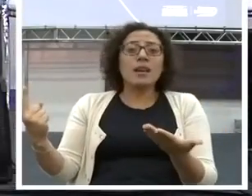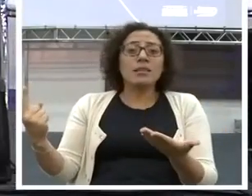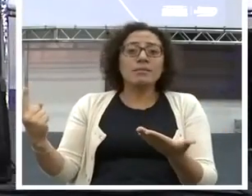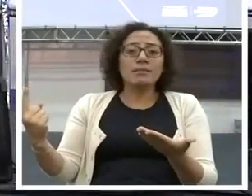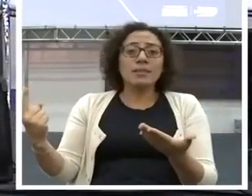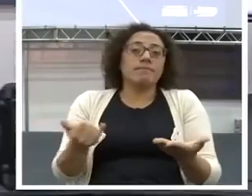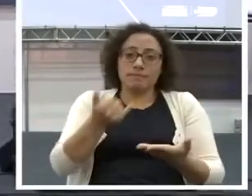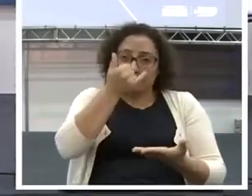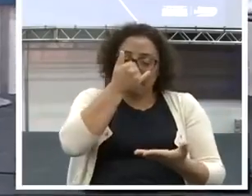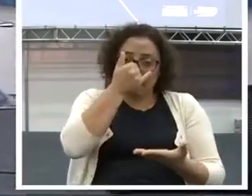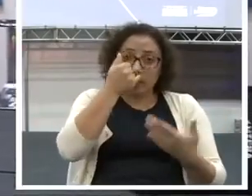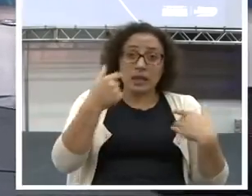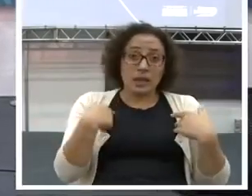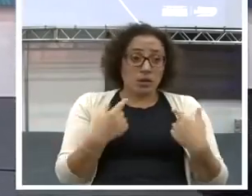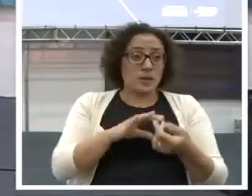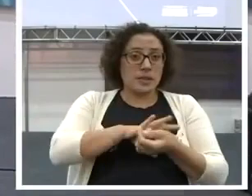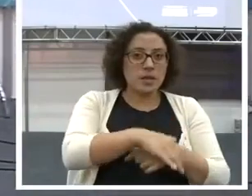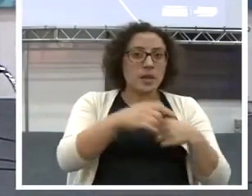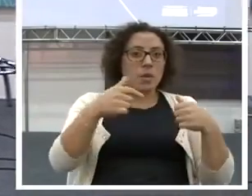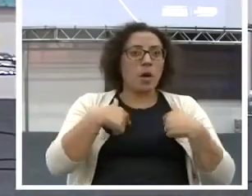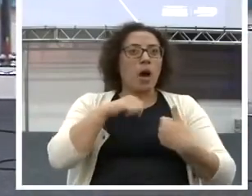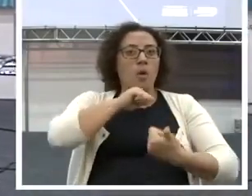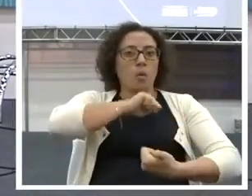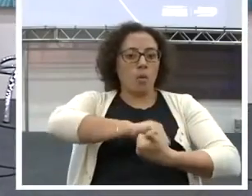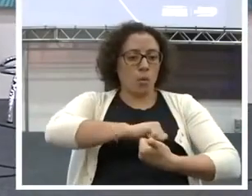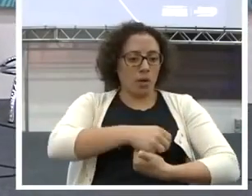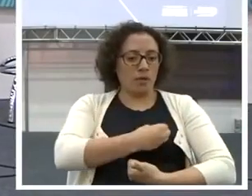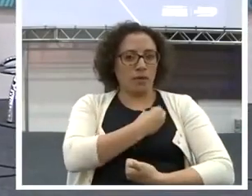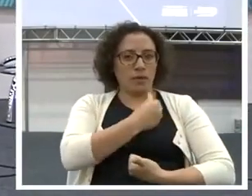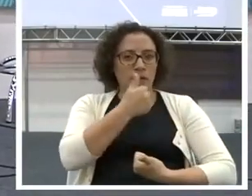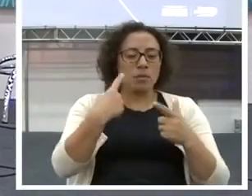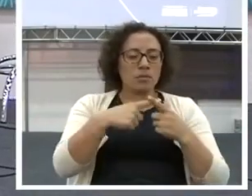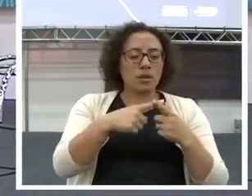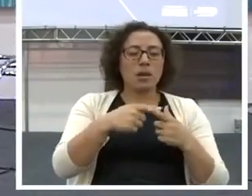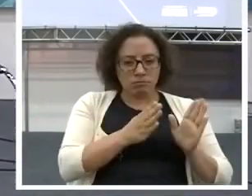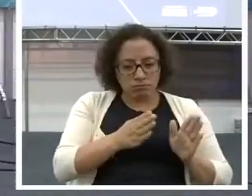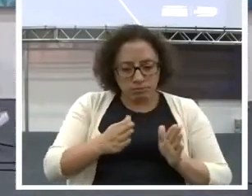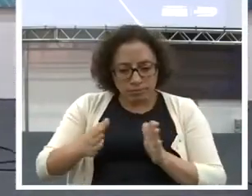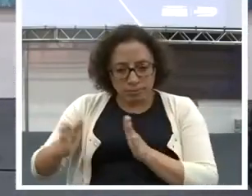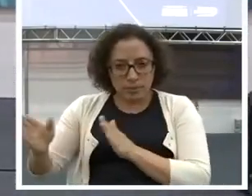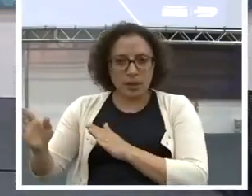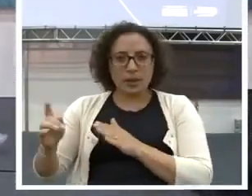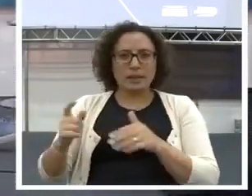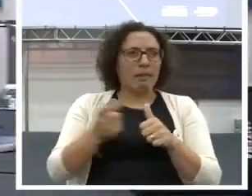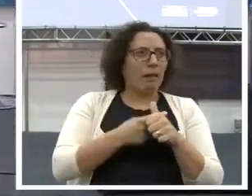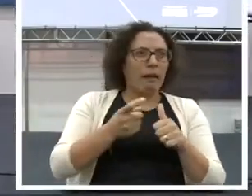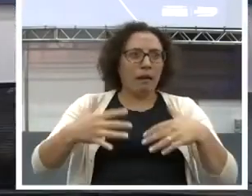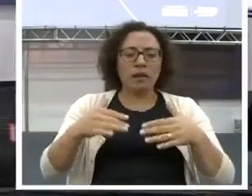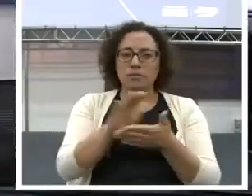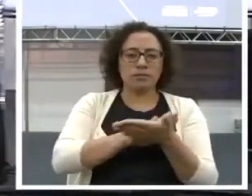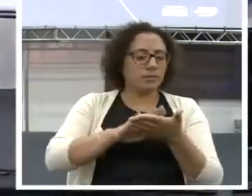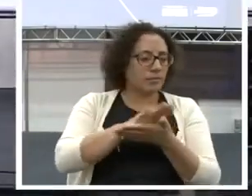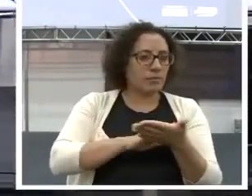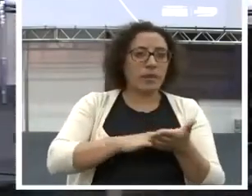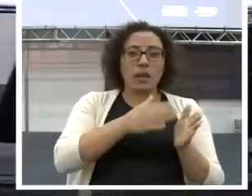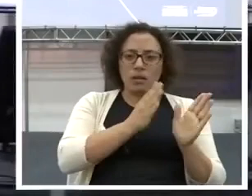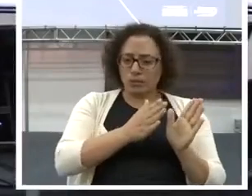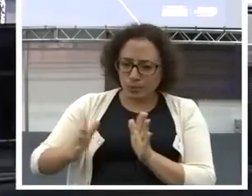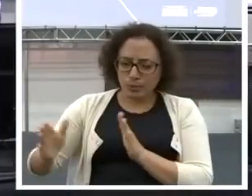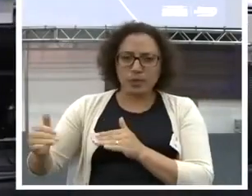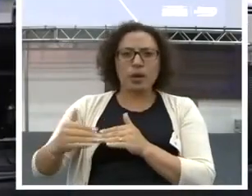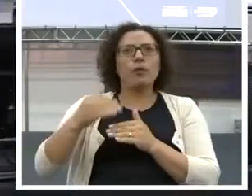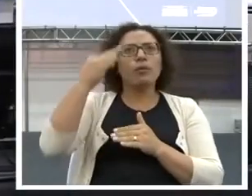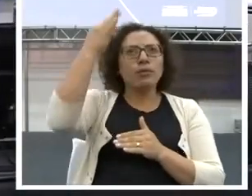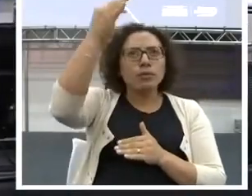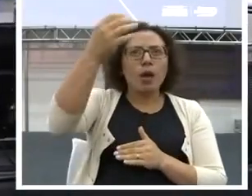ligada à qualidade de vida. Tá ligada a você se manter, você ter um plano de aposentadoria, você ter um plano de investimentos, você manter sua família